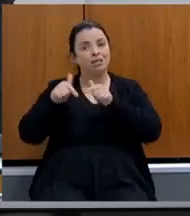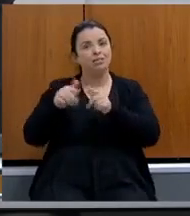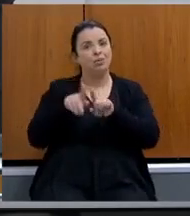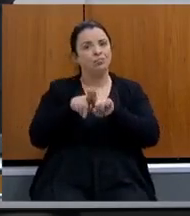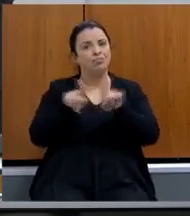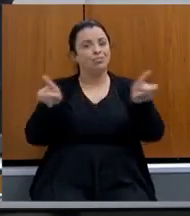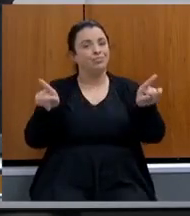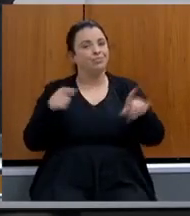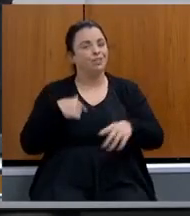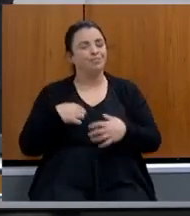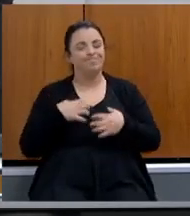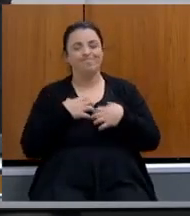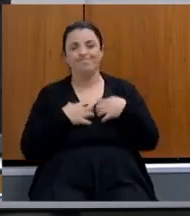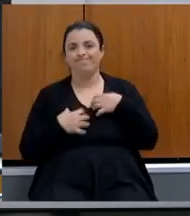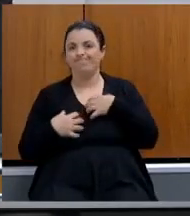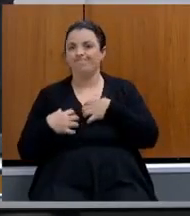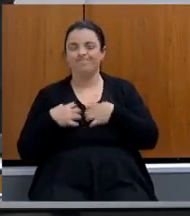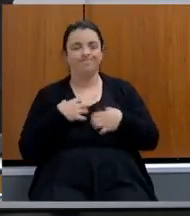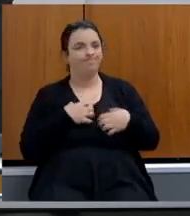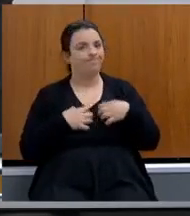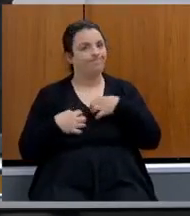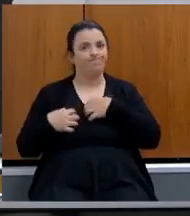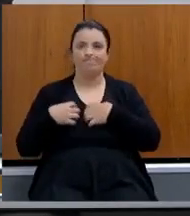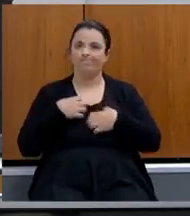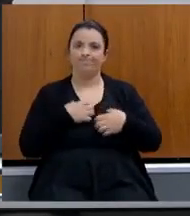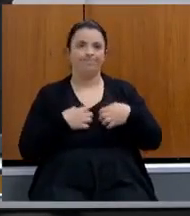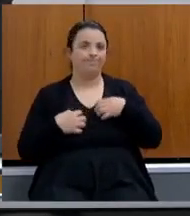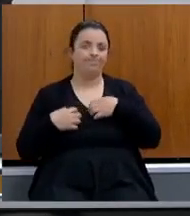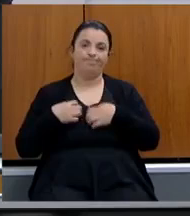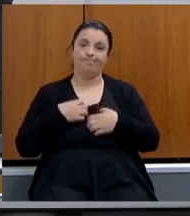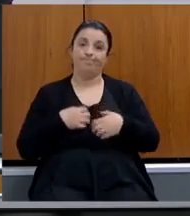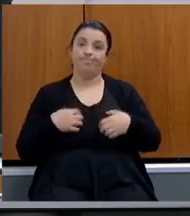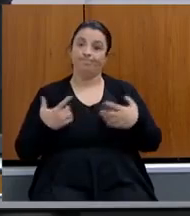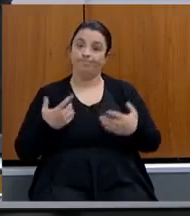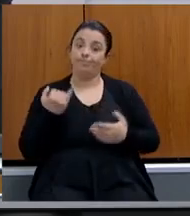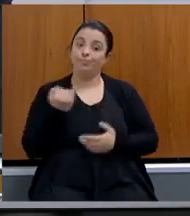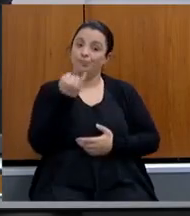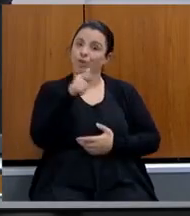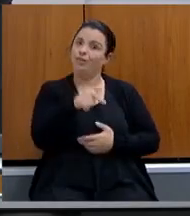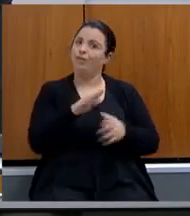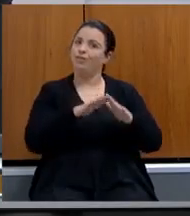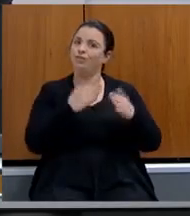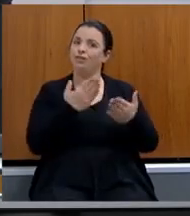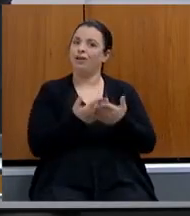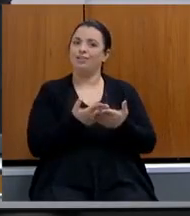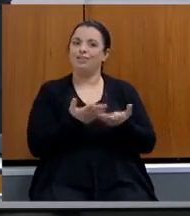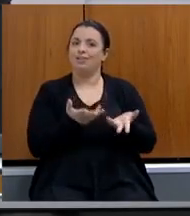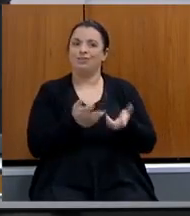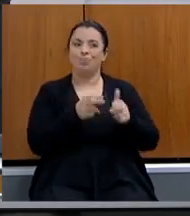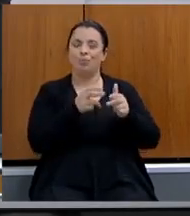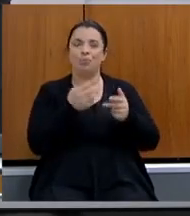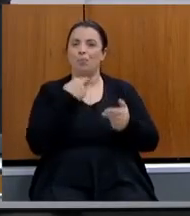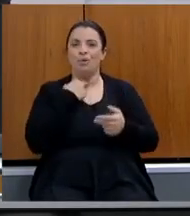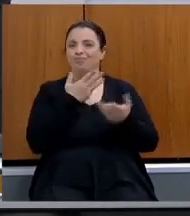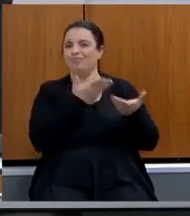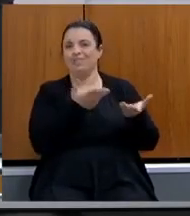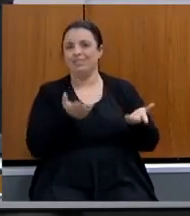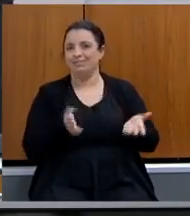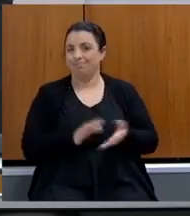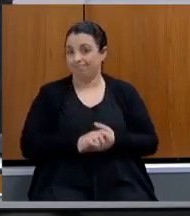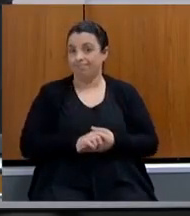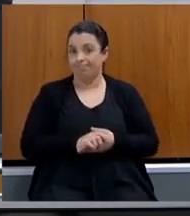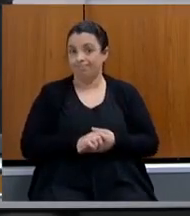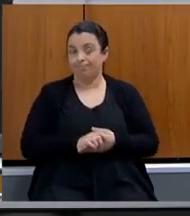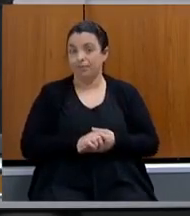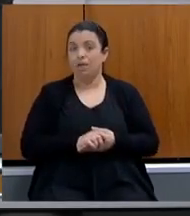incomoda muito dá mais um tema tão caro então assim eu não são questões foram